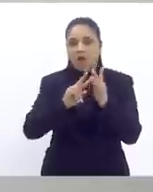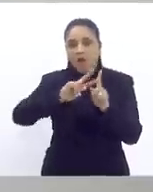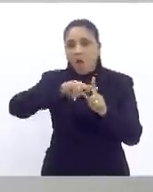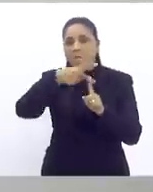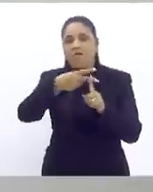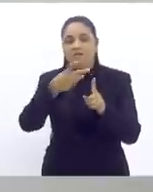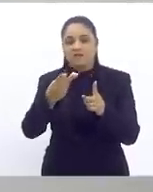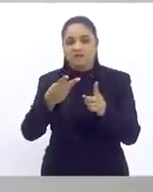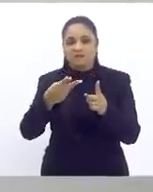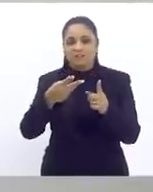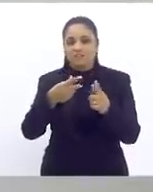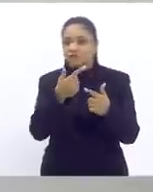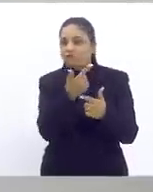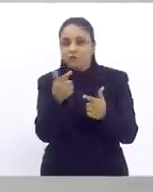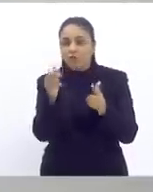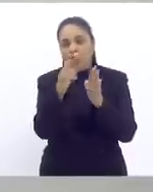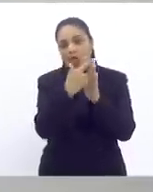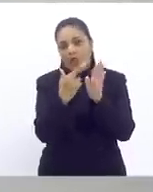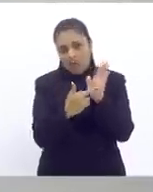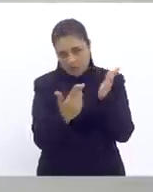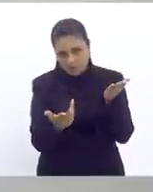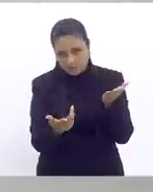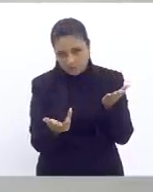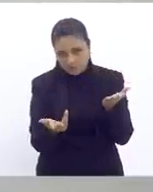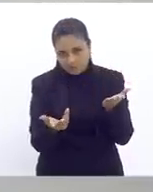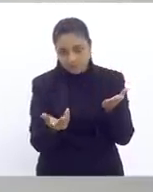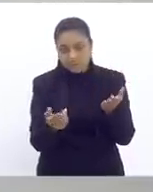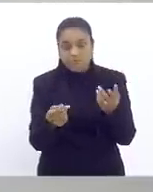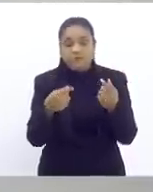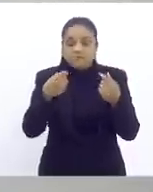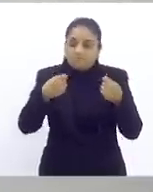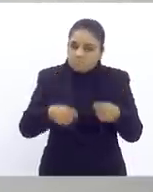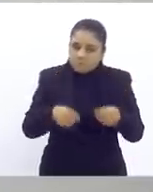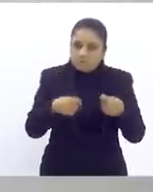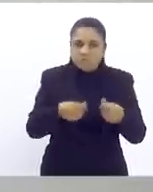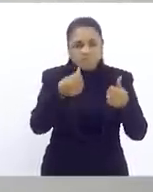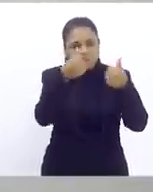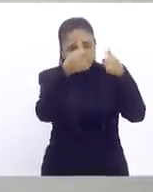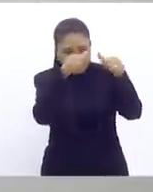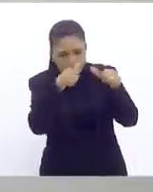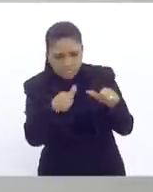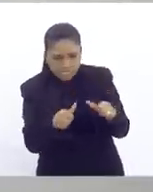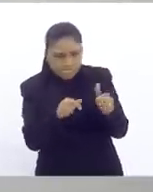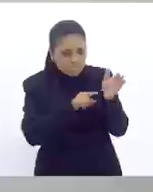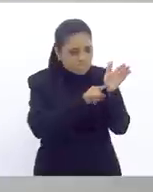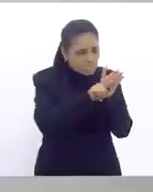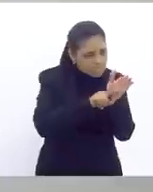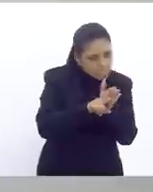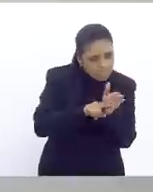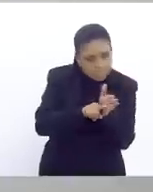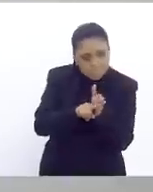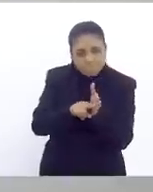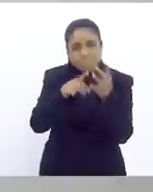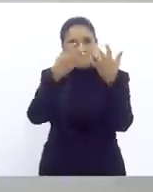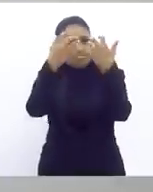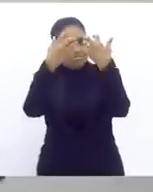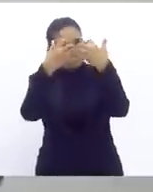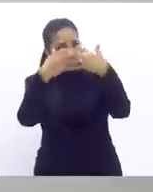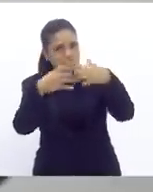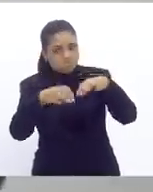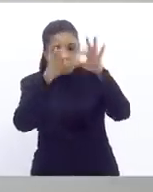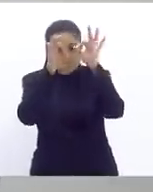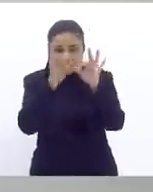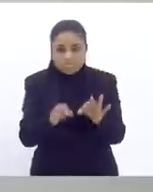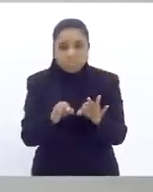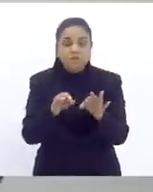do Estado financeiro né no caso então a gente precisa fazer de forma adequada até para evitar